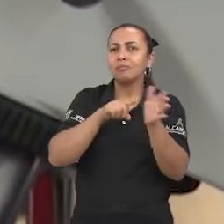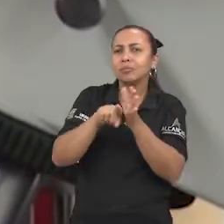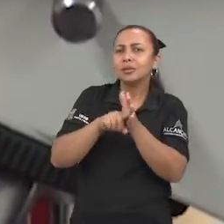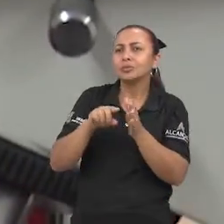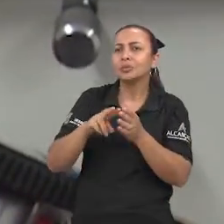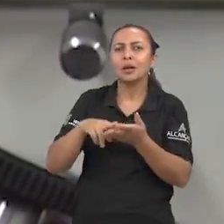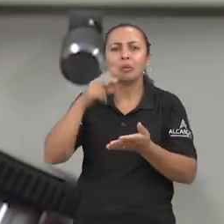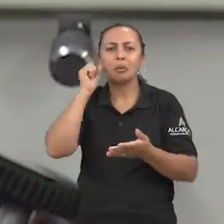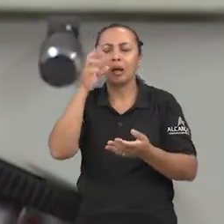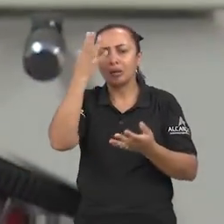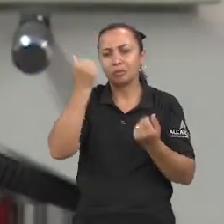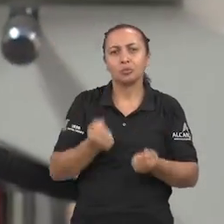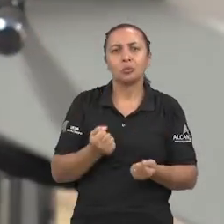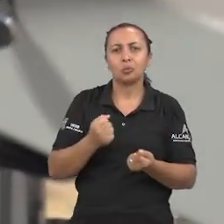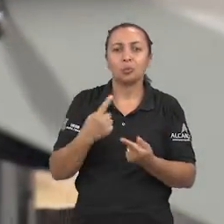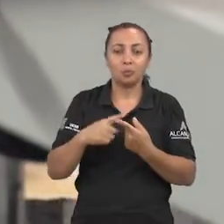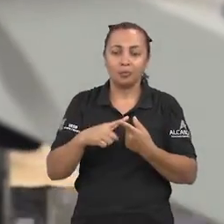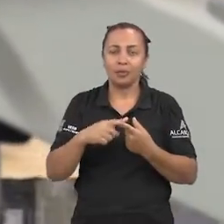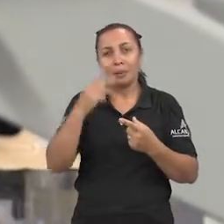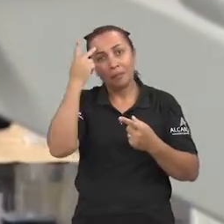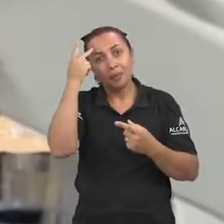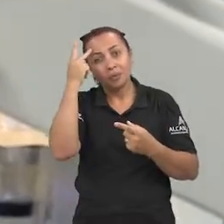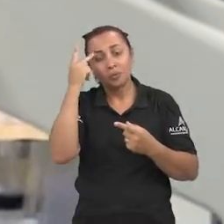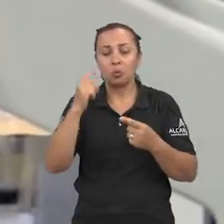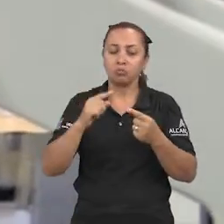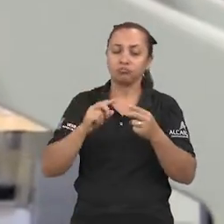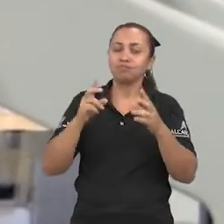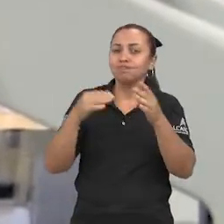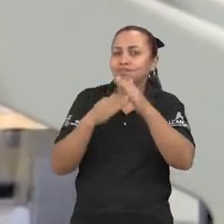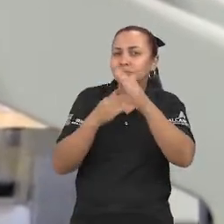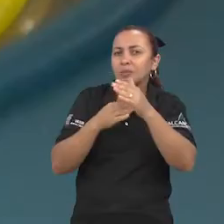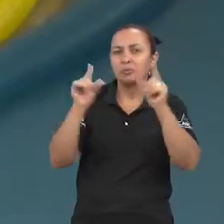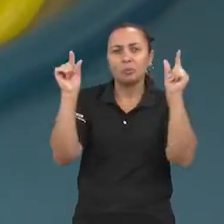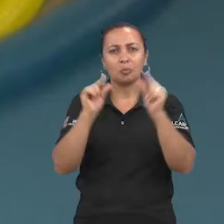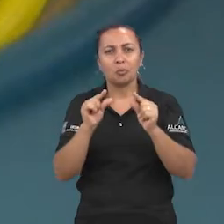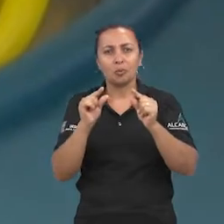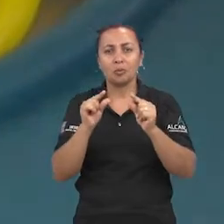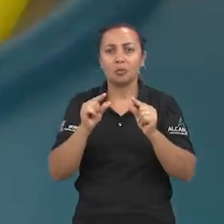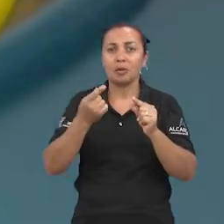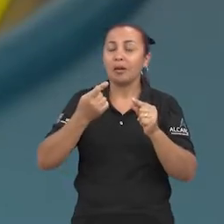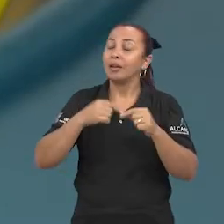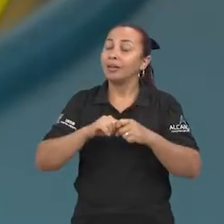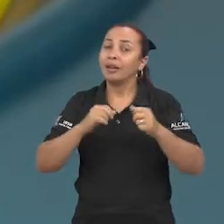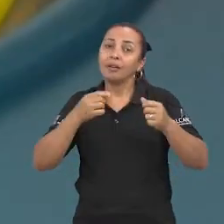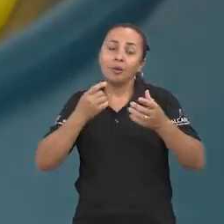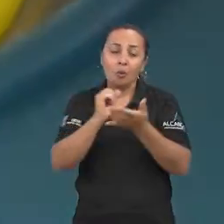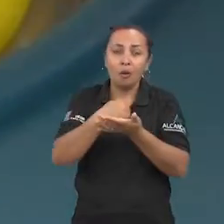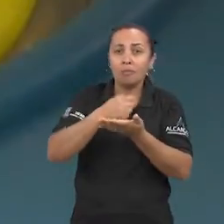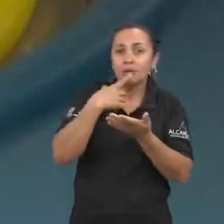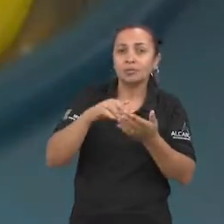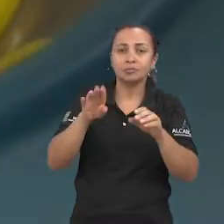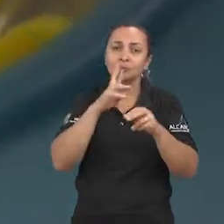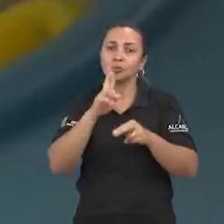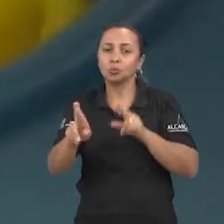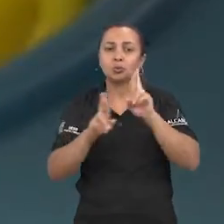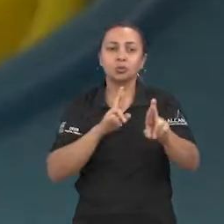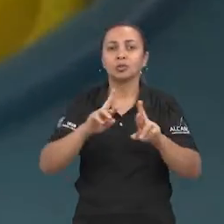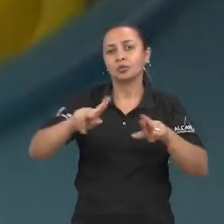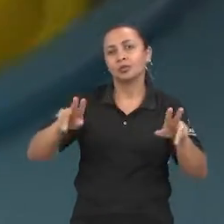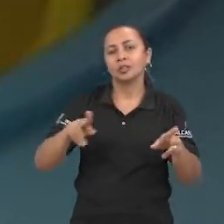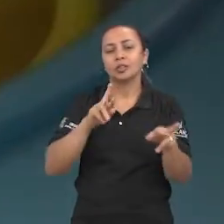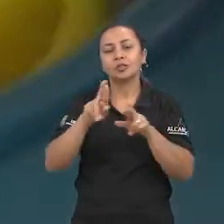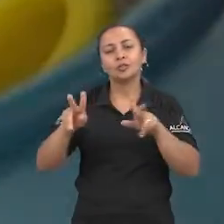foi menor de acompanhamento e o imunizante ele vai responder de formas diferentes em diferentes populações. E isso pode estar relacionado à